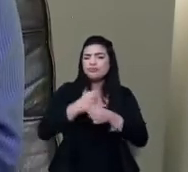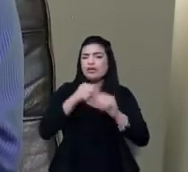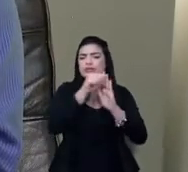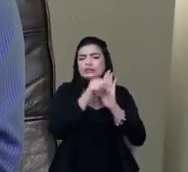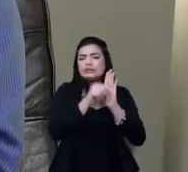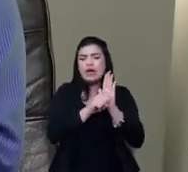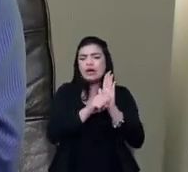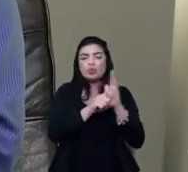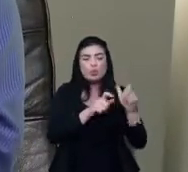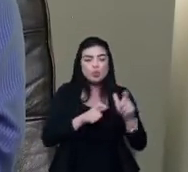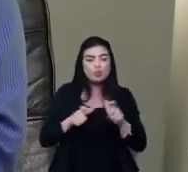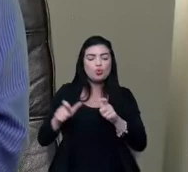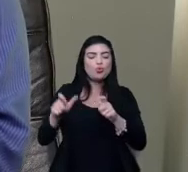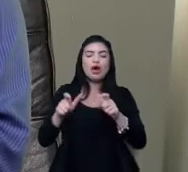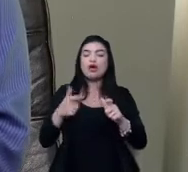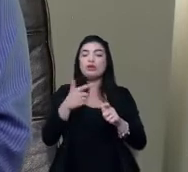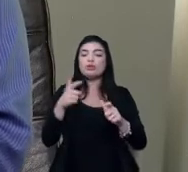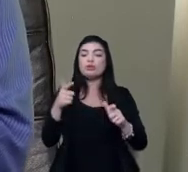tinha acesso